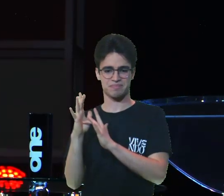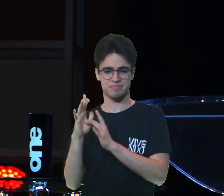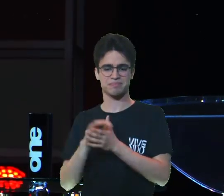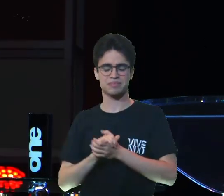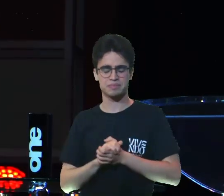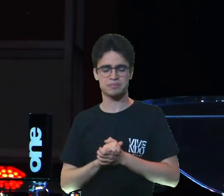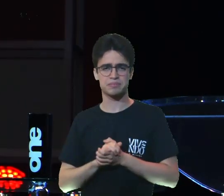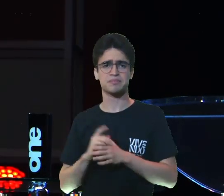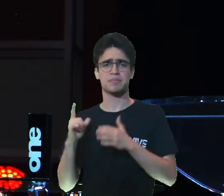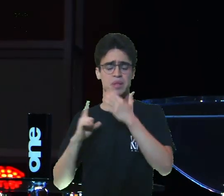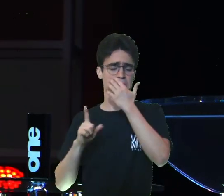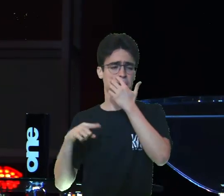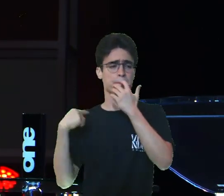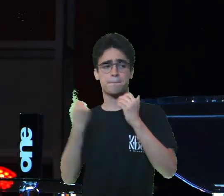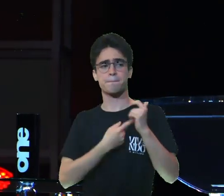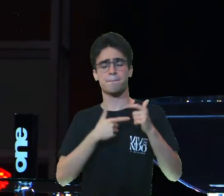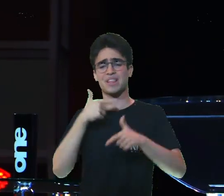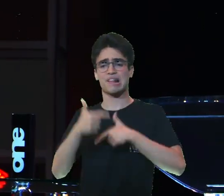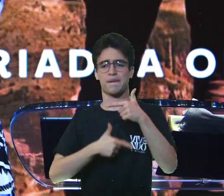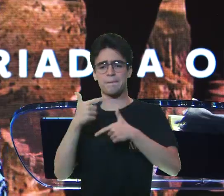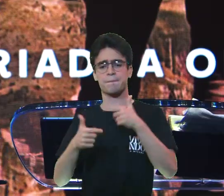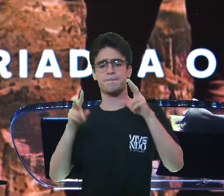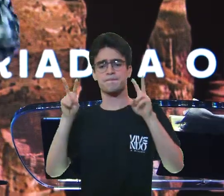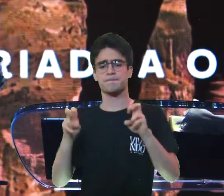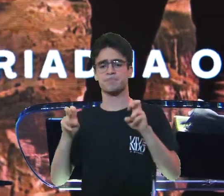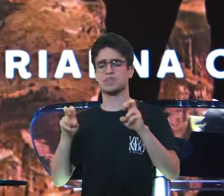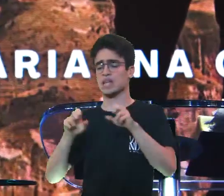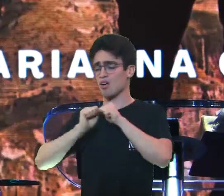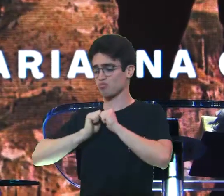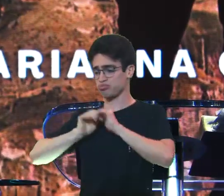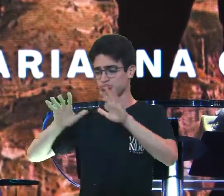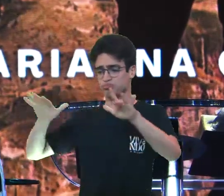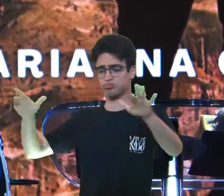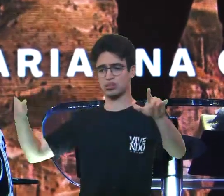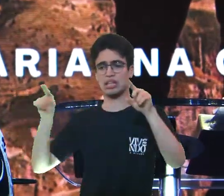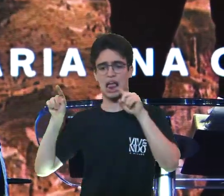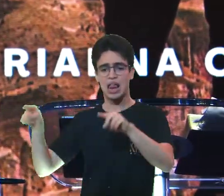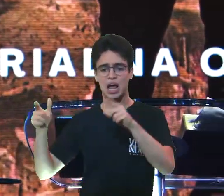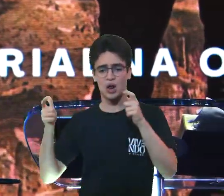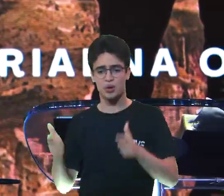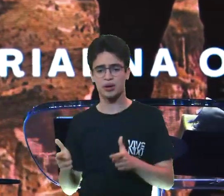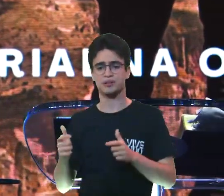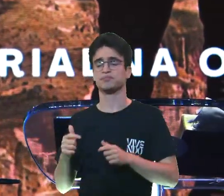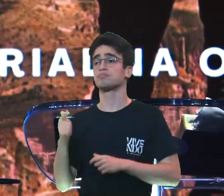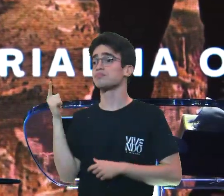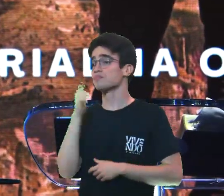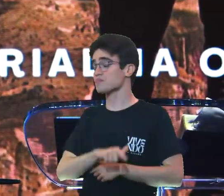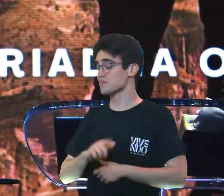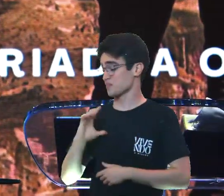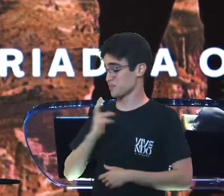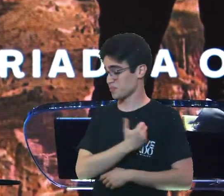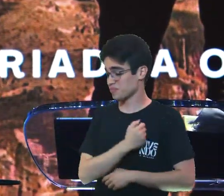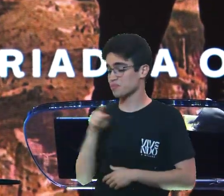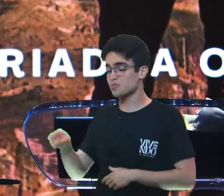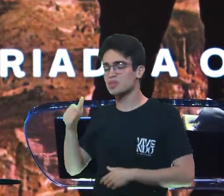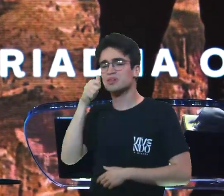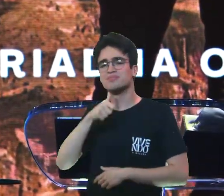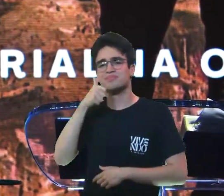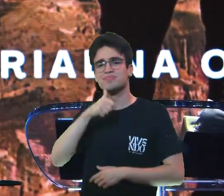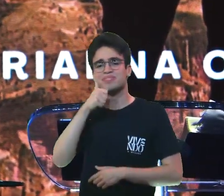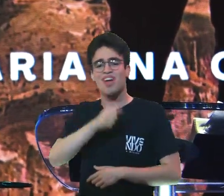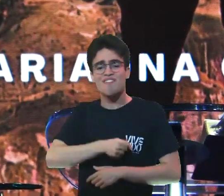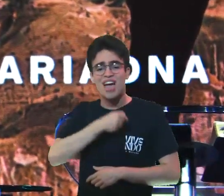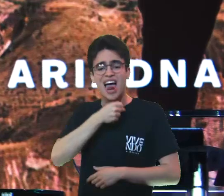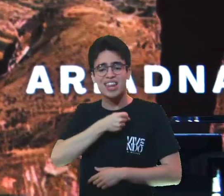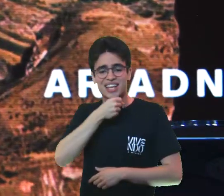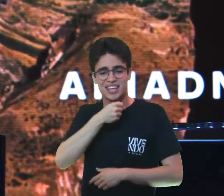Um dos nossos trabalhos de avanço nessas vilas alcançou uma velhinha. A primeira vez